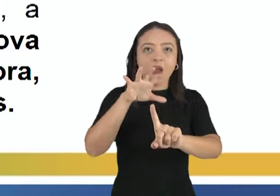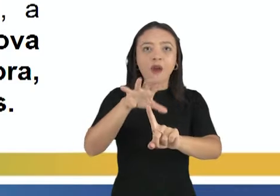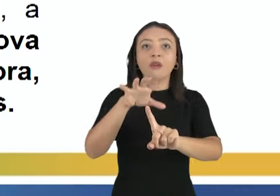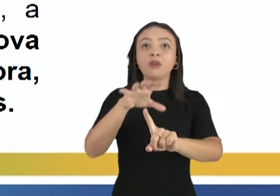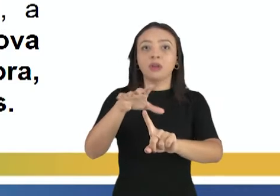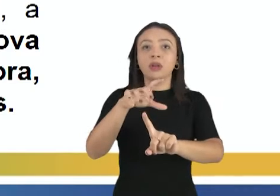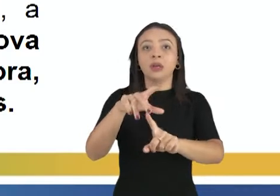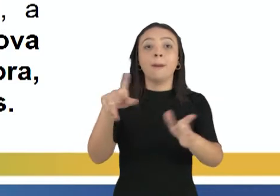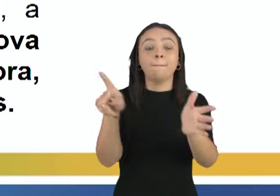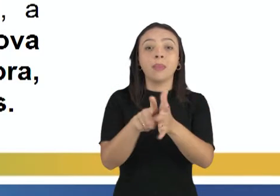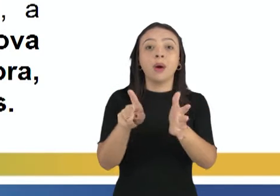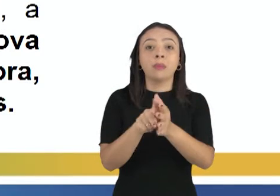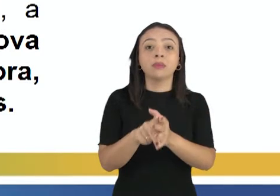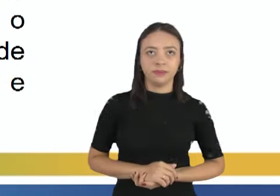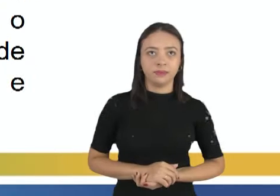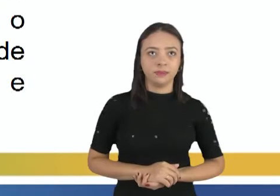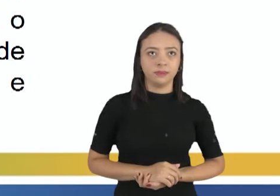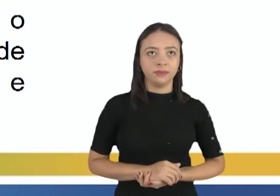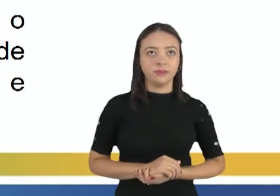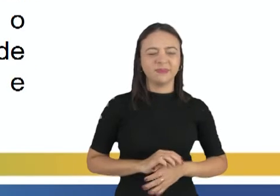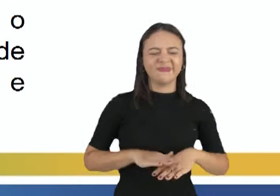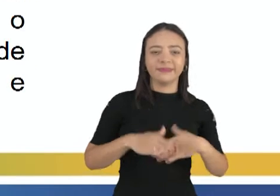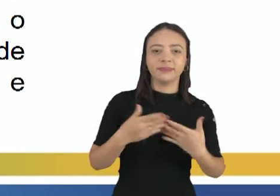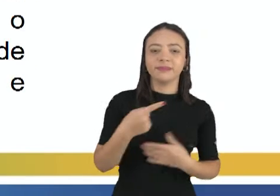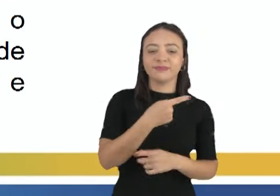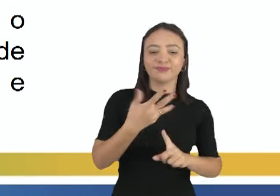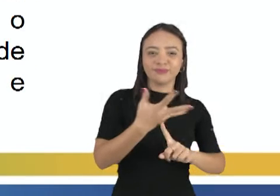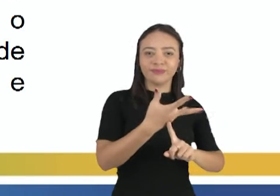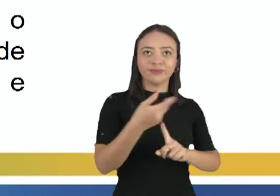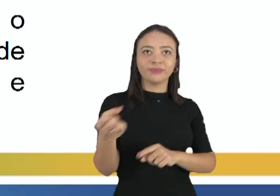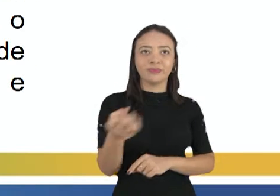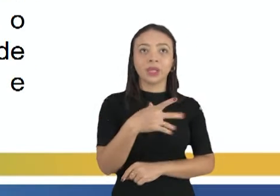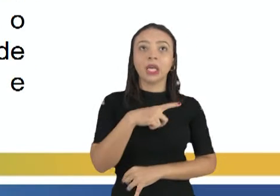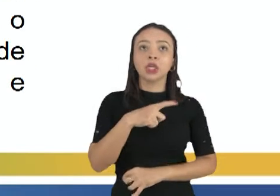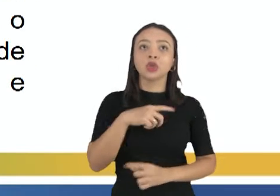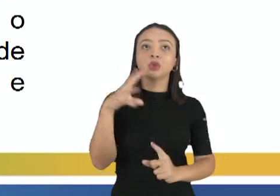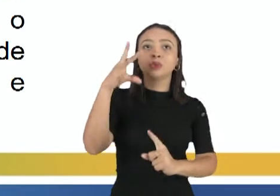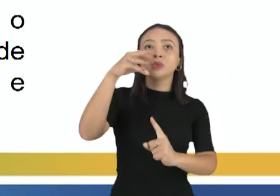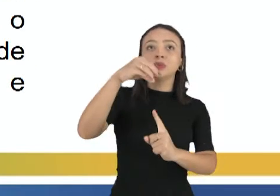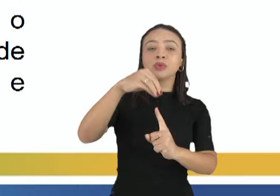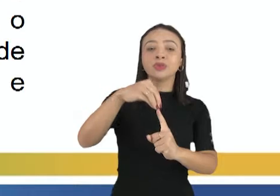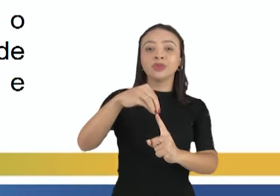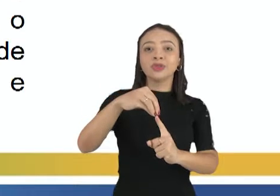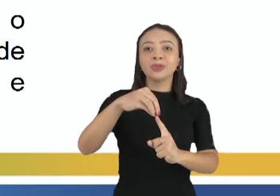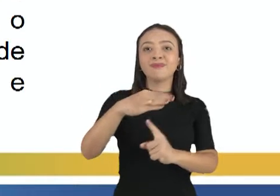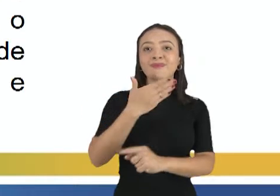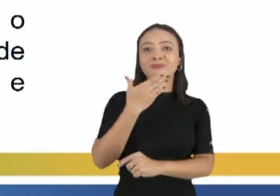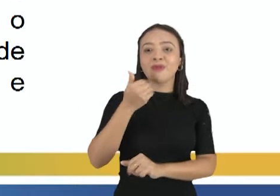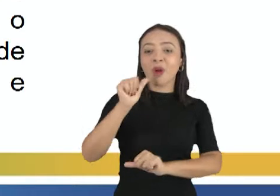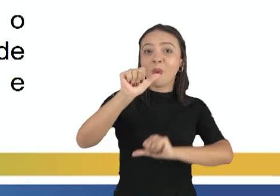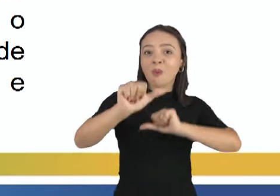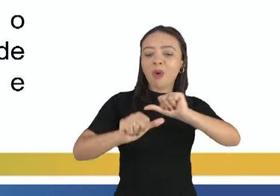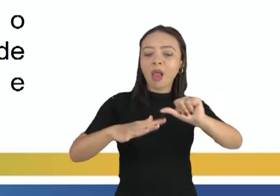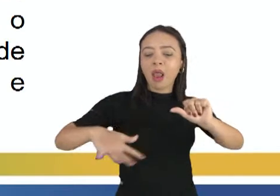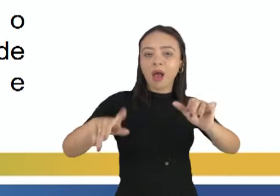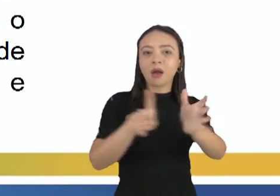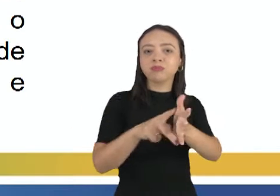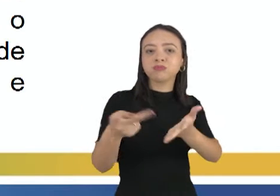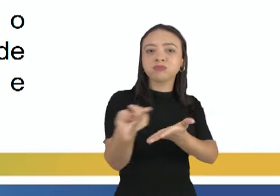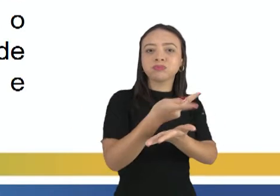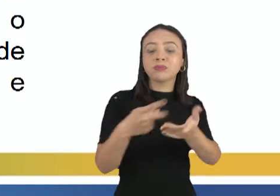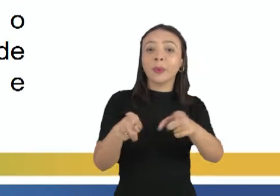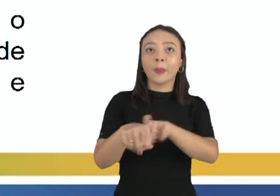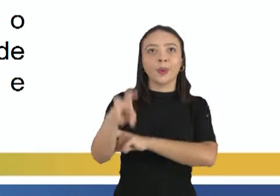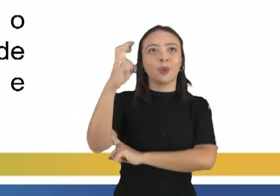vanguardas europeias. Semana de Arte Moderna, o seu objetivo era o quê? Era renovar o ambiente